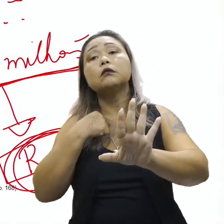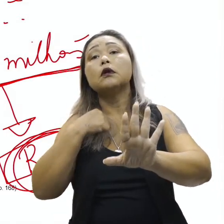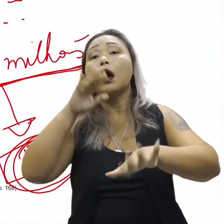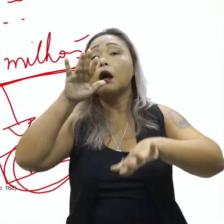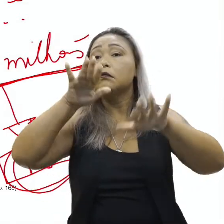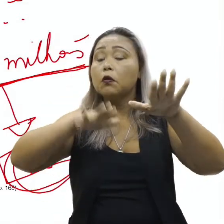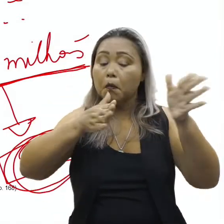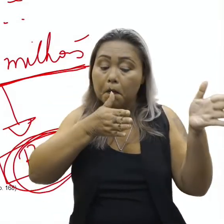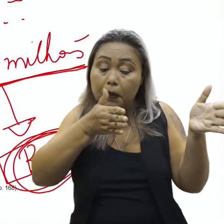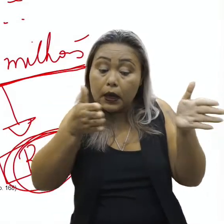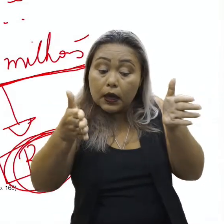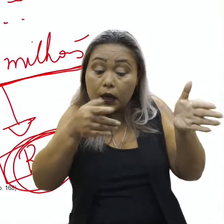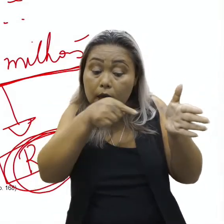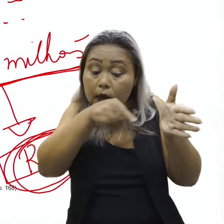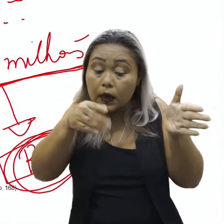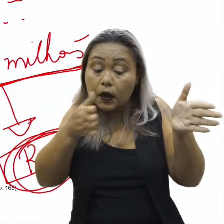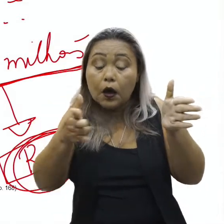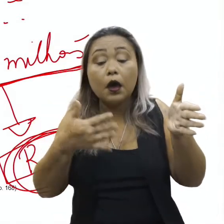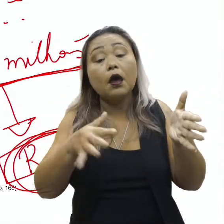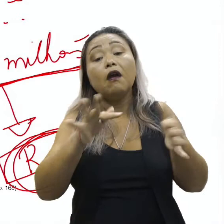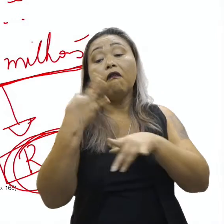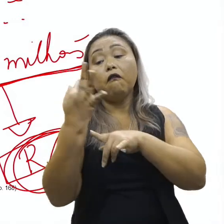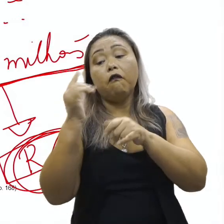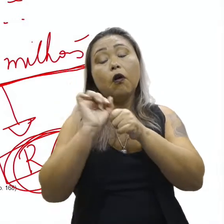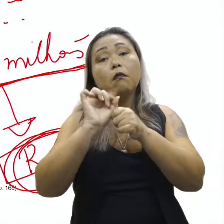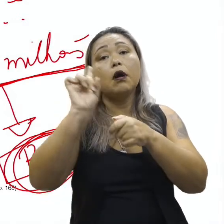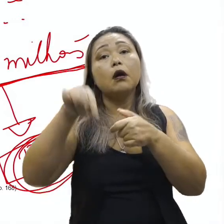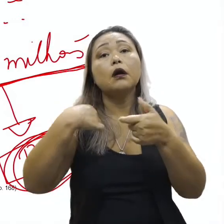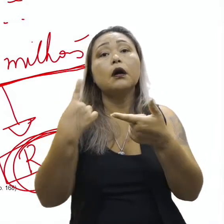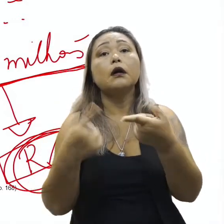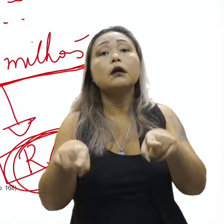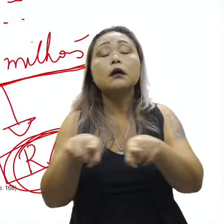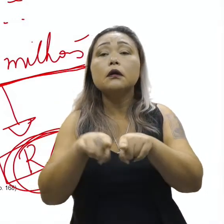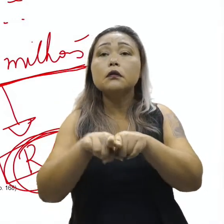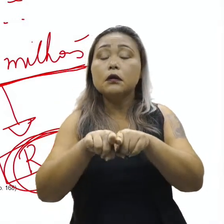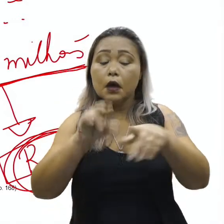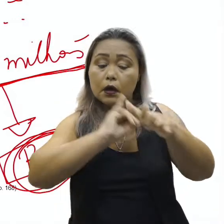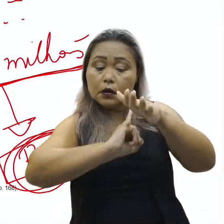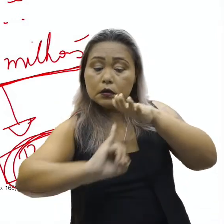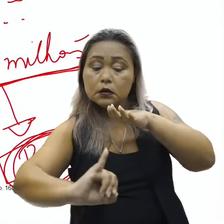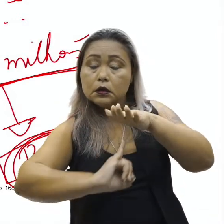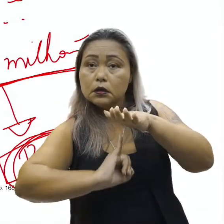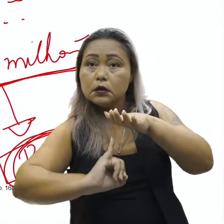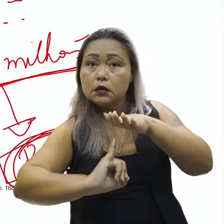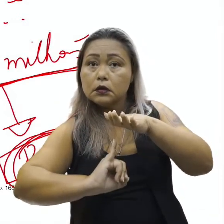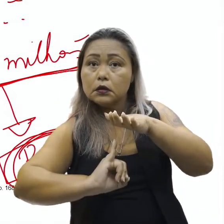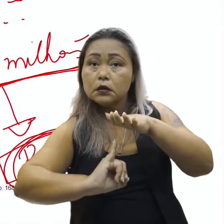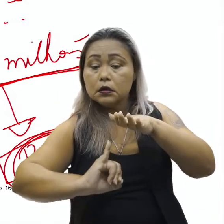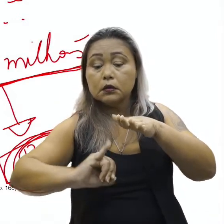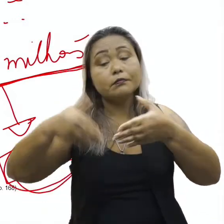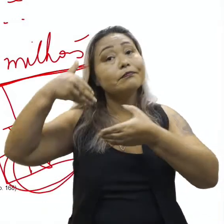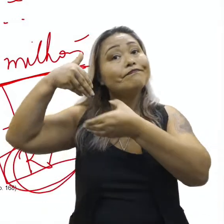periódica, formal e se expressa por meio das instituições eleitorais. A gente vai